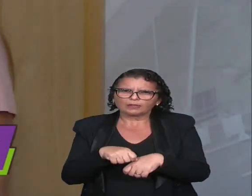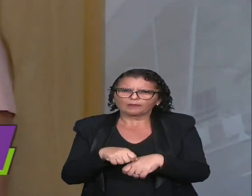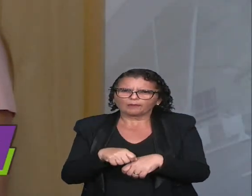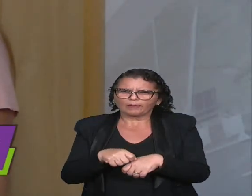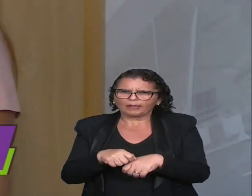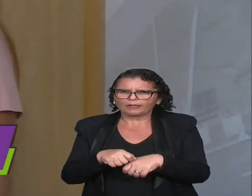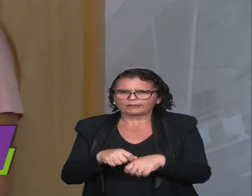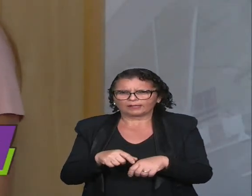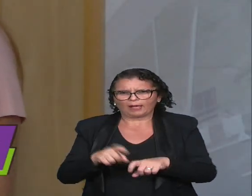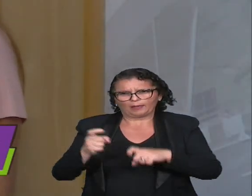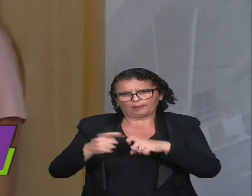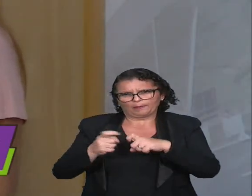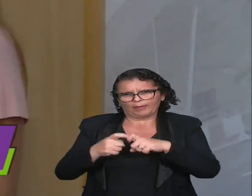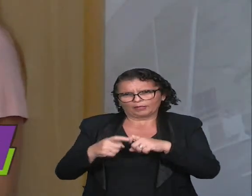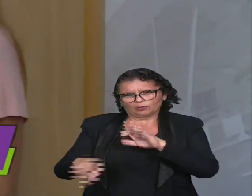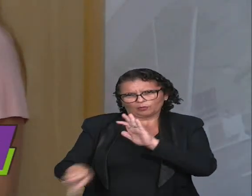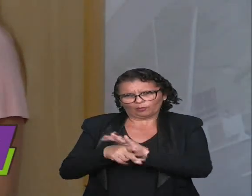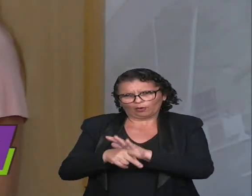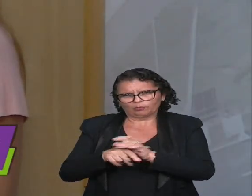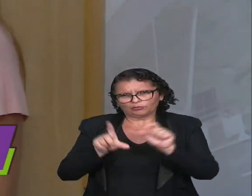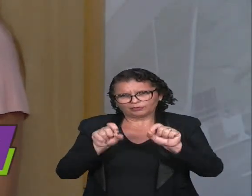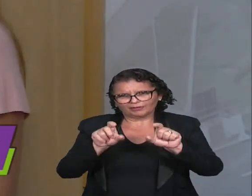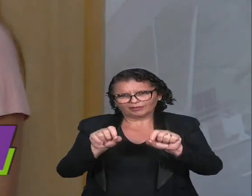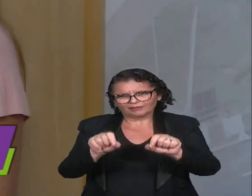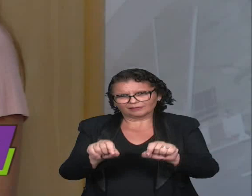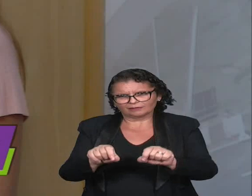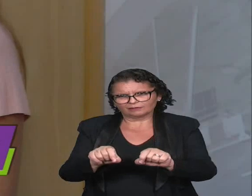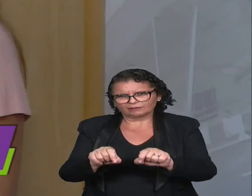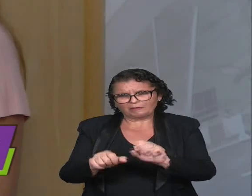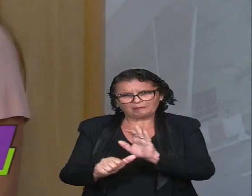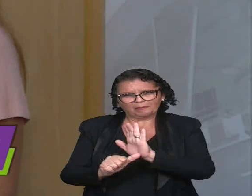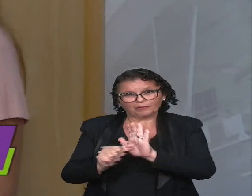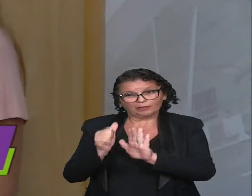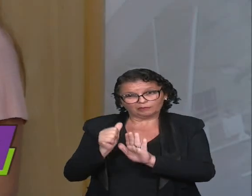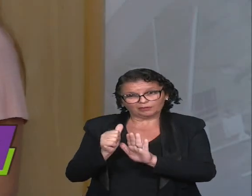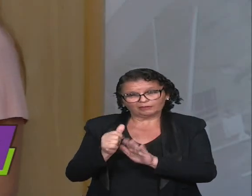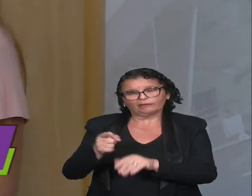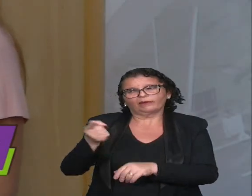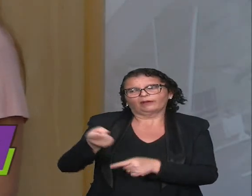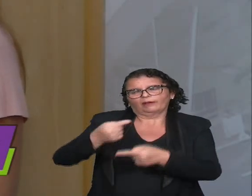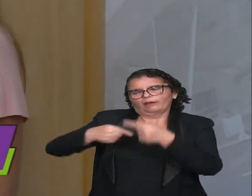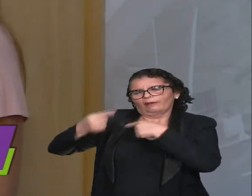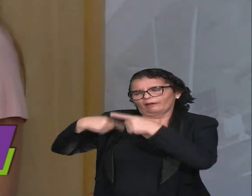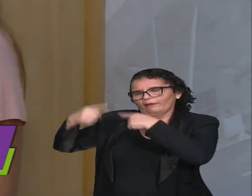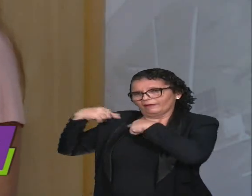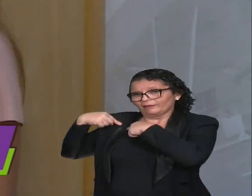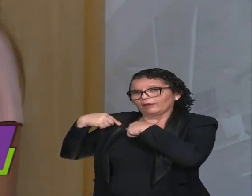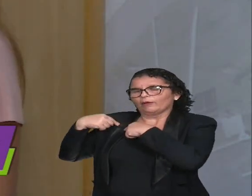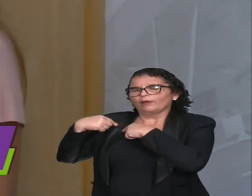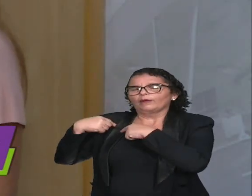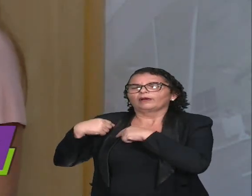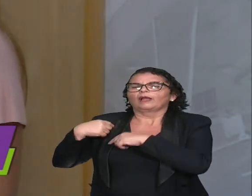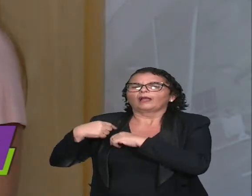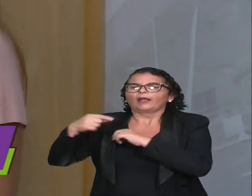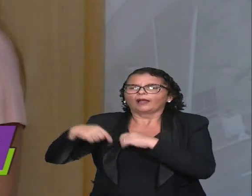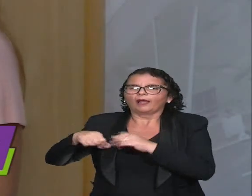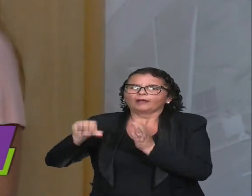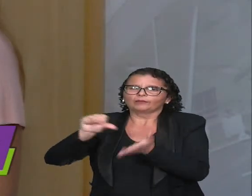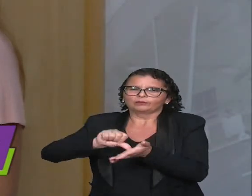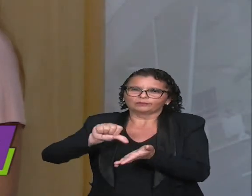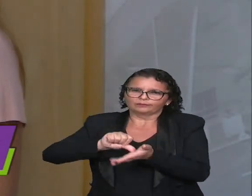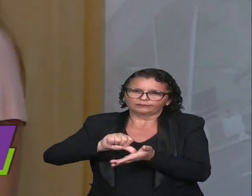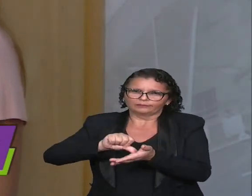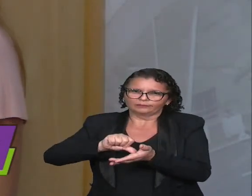oncologista primeiro ele vai ter que passar pel um posto de saúde ele tem que marcar consulta no posto